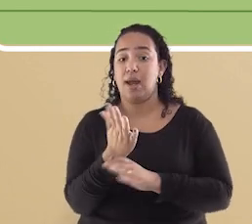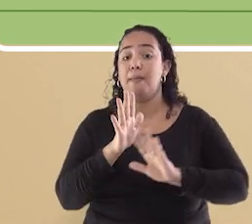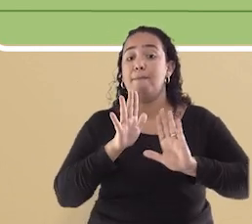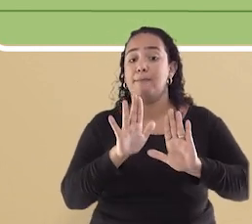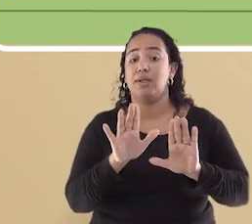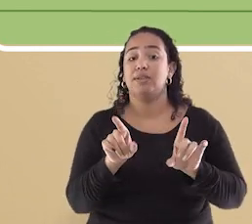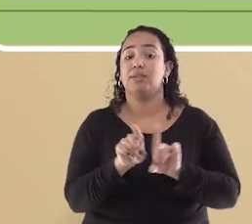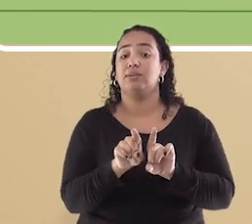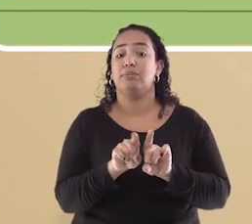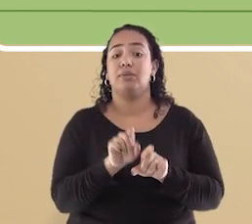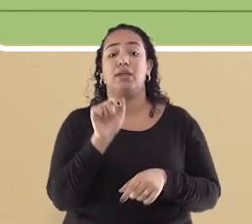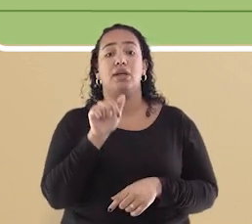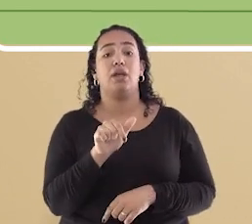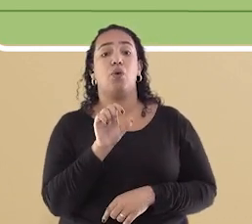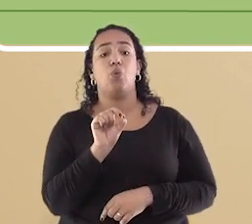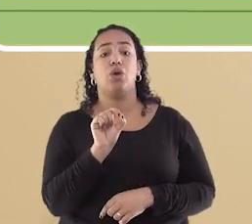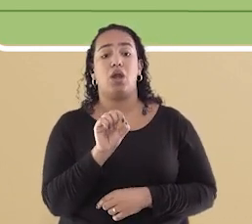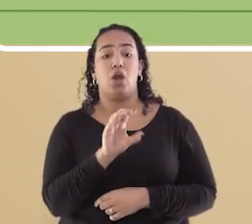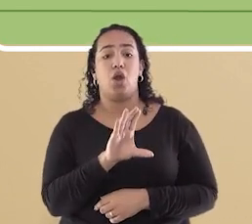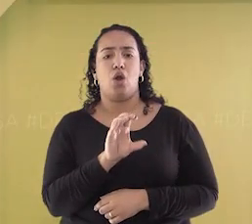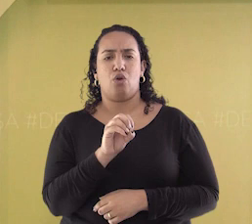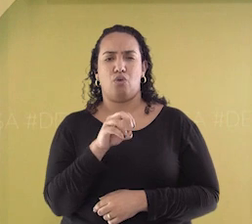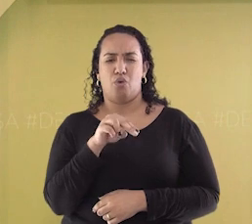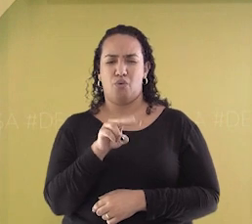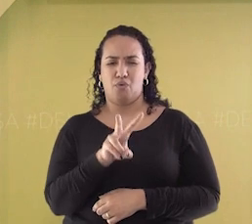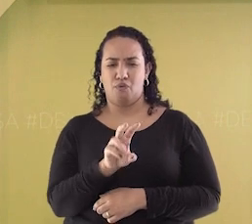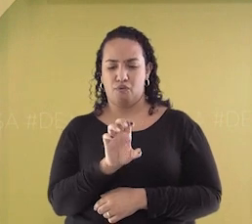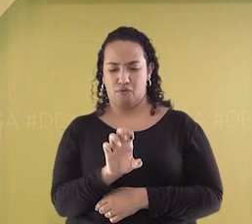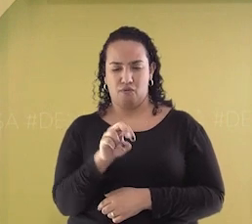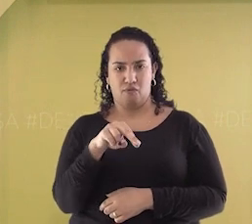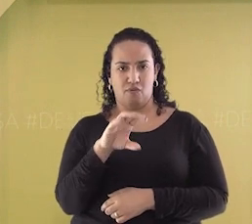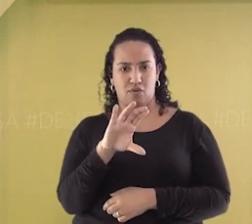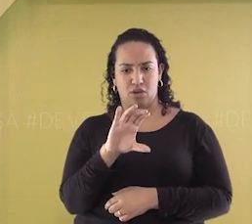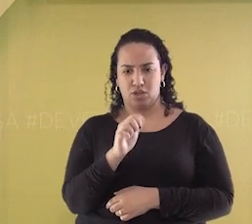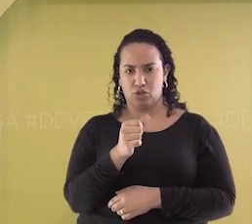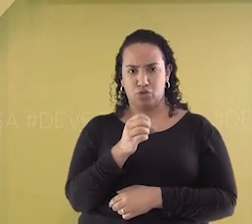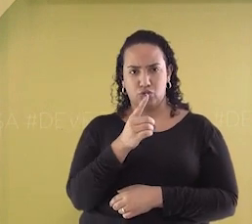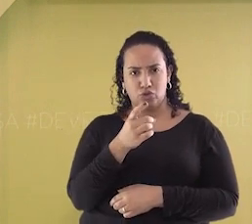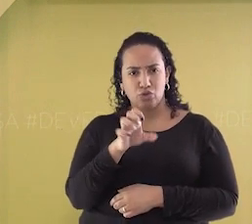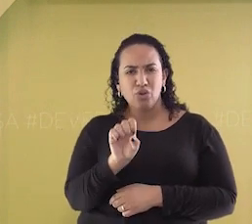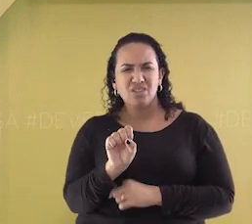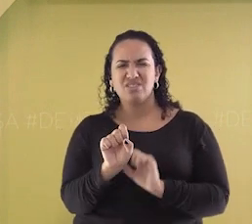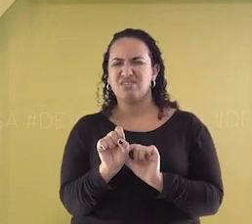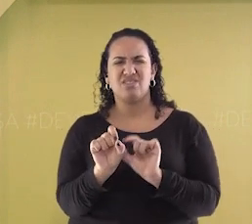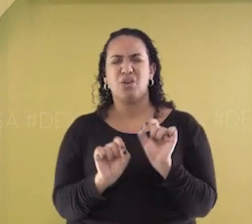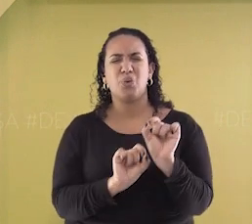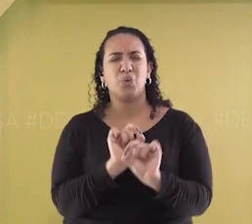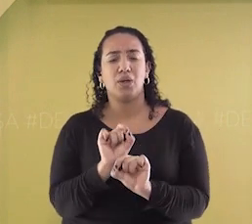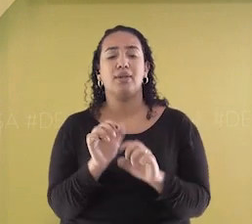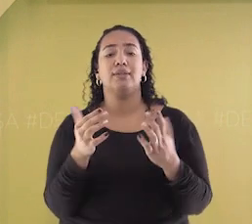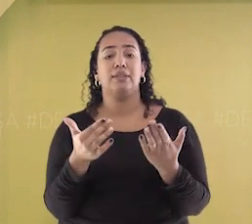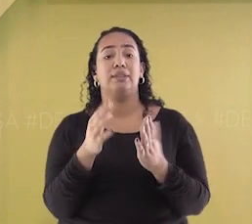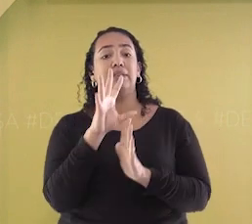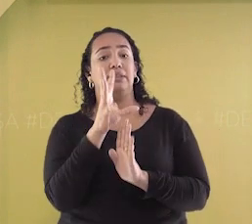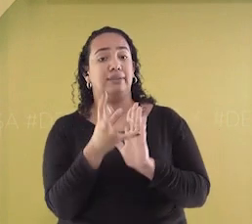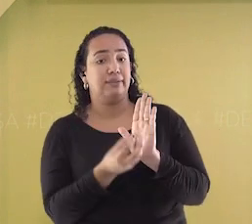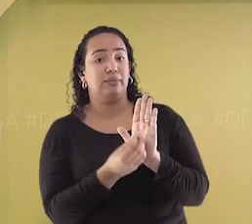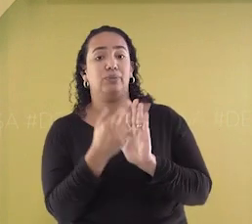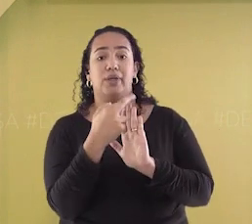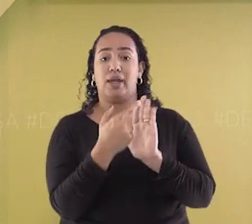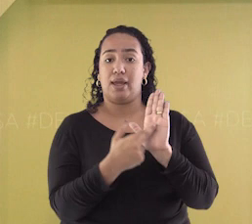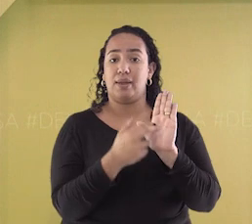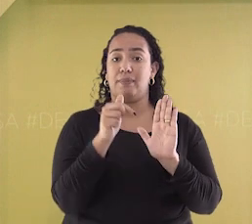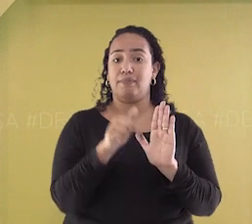elas são convenções cartográficas. Mas o que é isso? São símbolos e normas para a criação